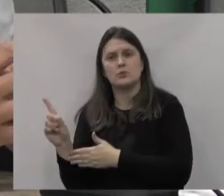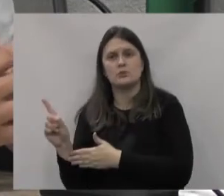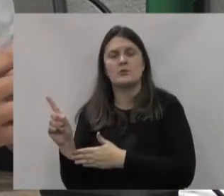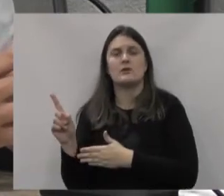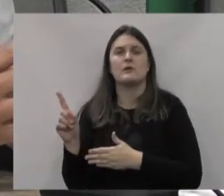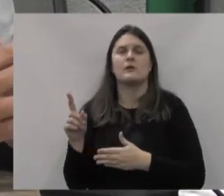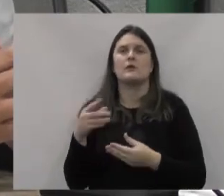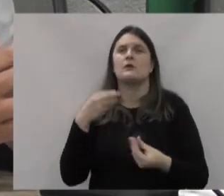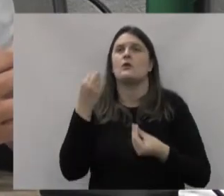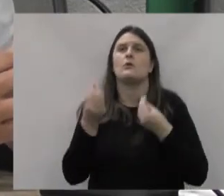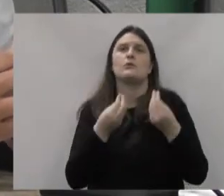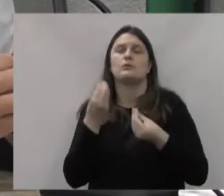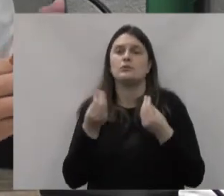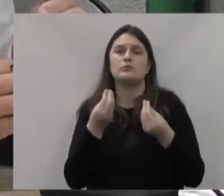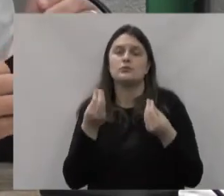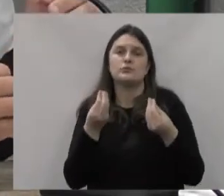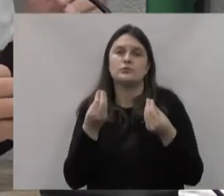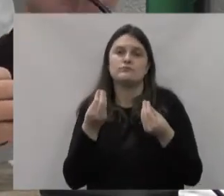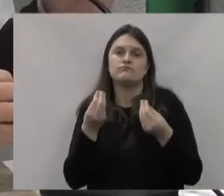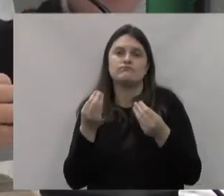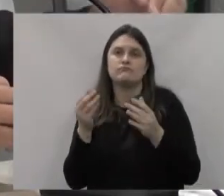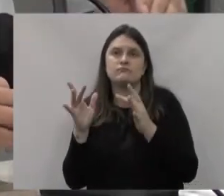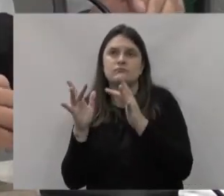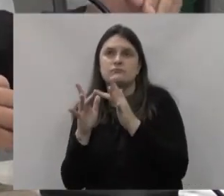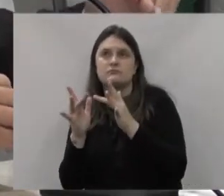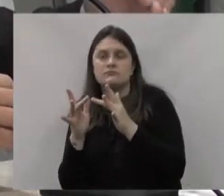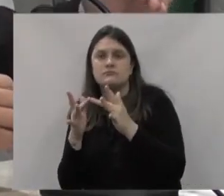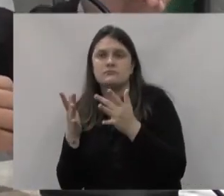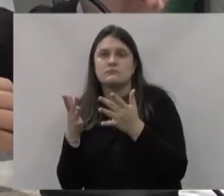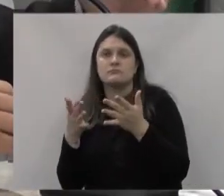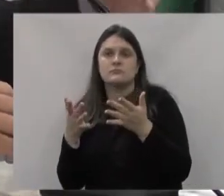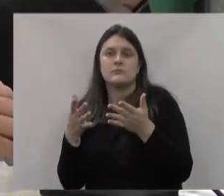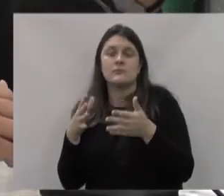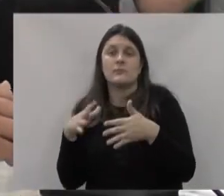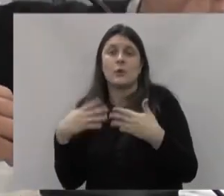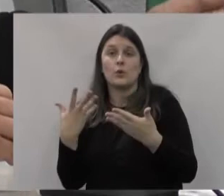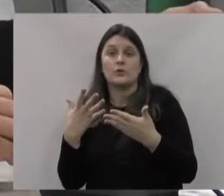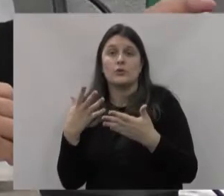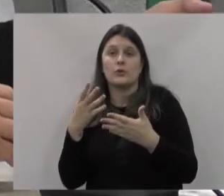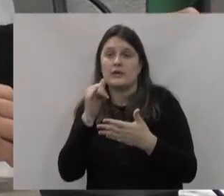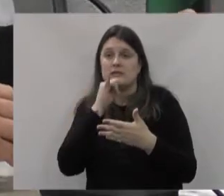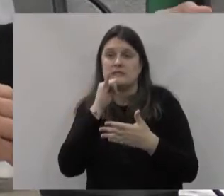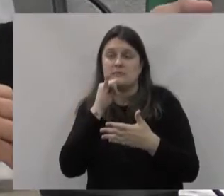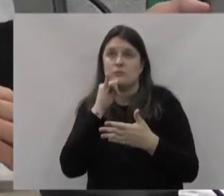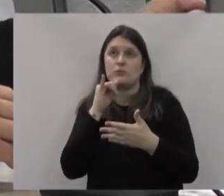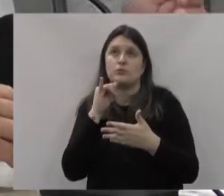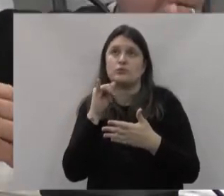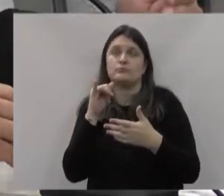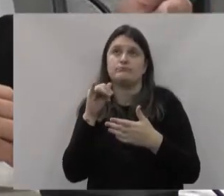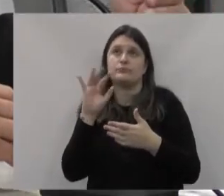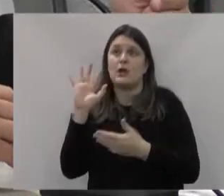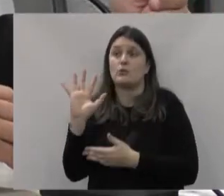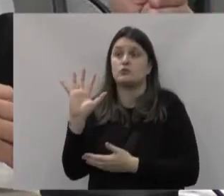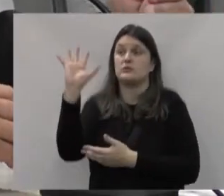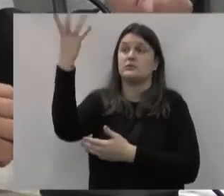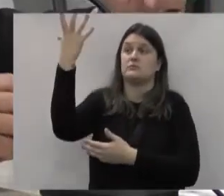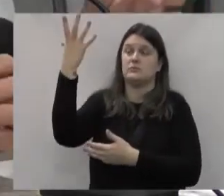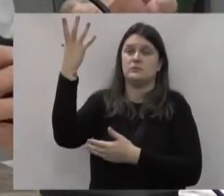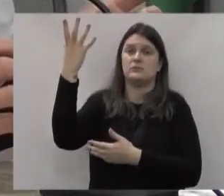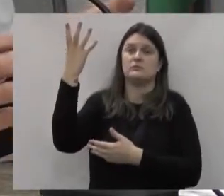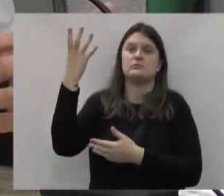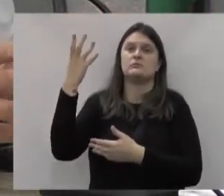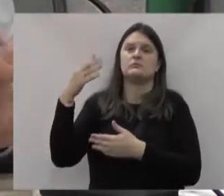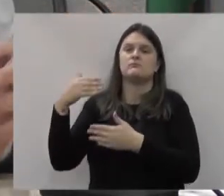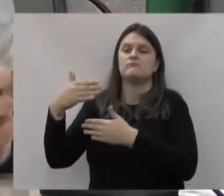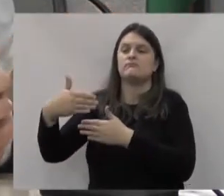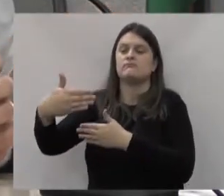respeito... Como que está sendo o atendimento quando vocês pegam um fato, uma situação,